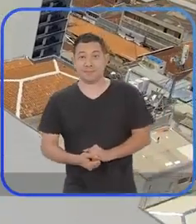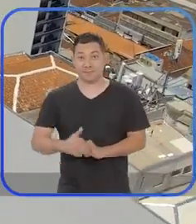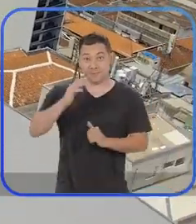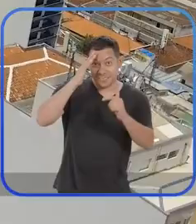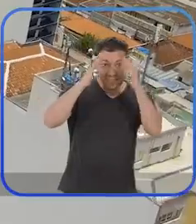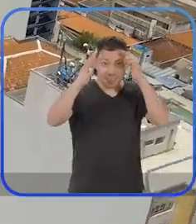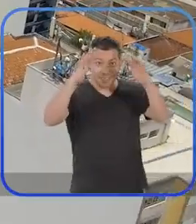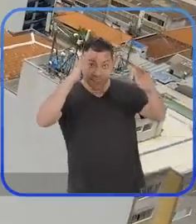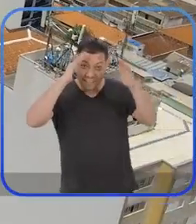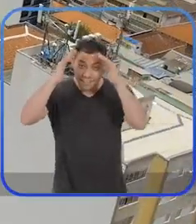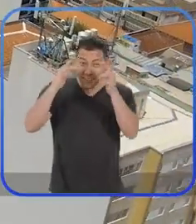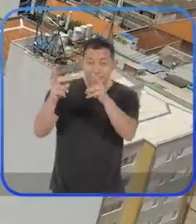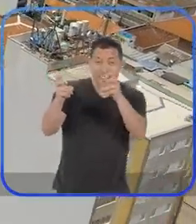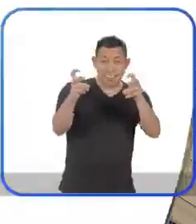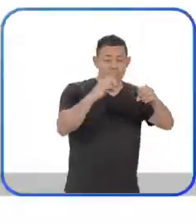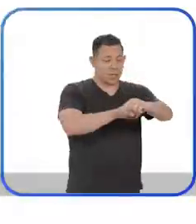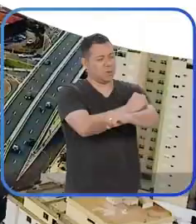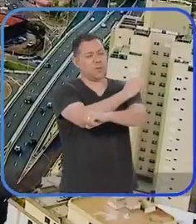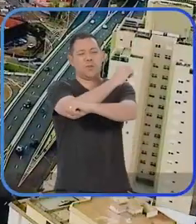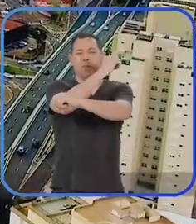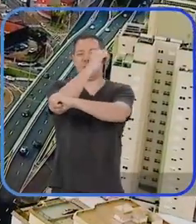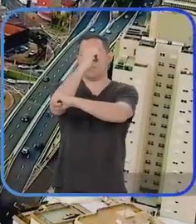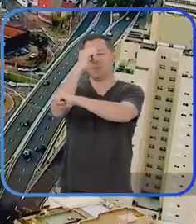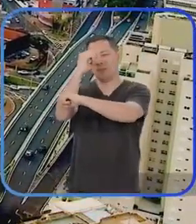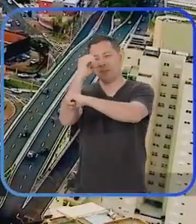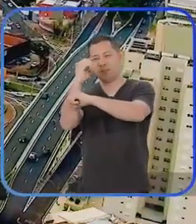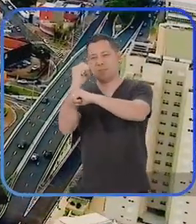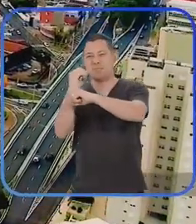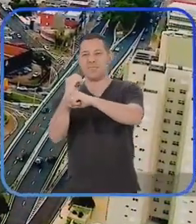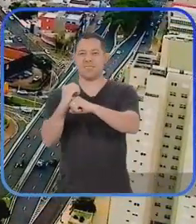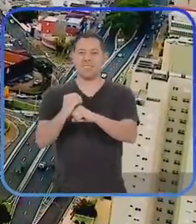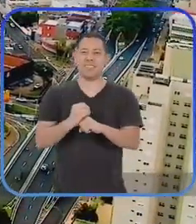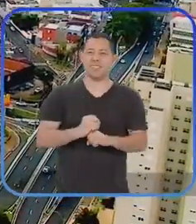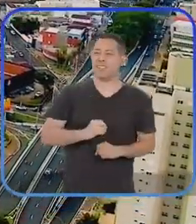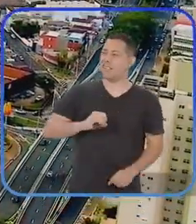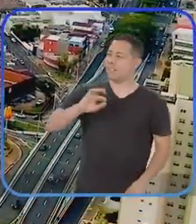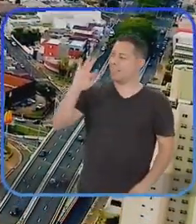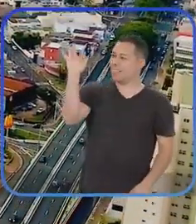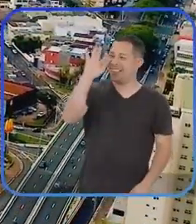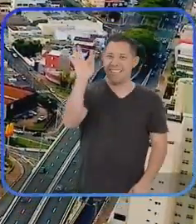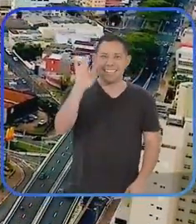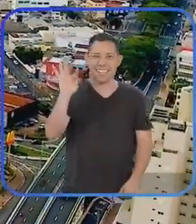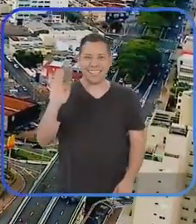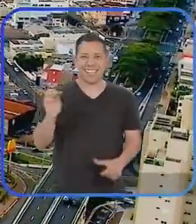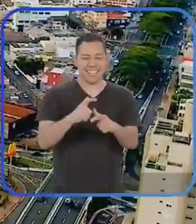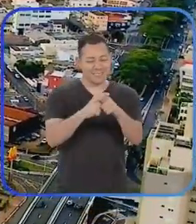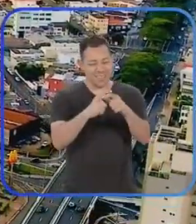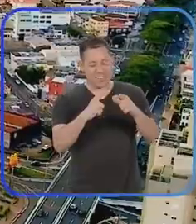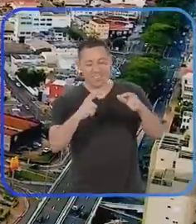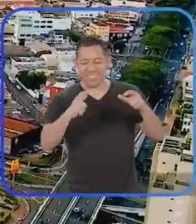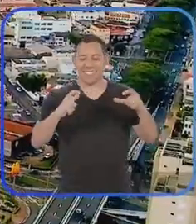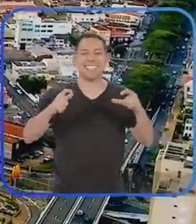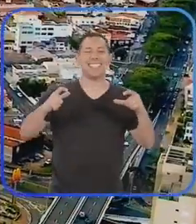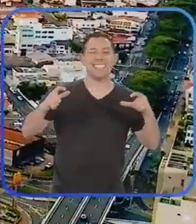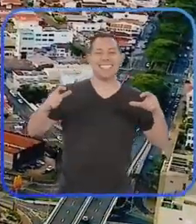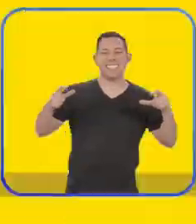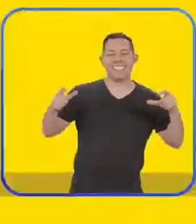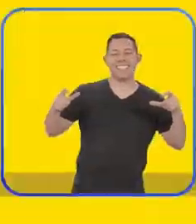Basta olhar pro lado, ao longe ou no horizonte, pra ver e sentir que Franca cresceu um